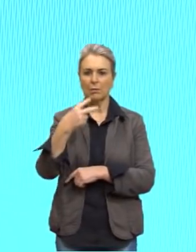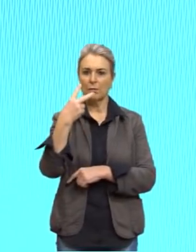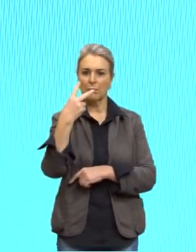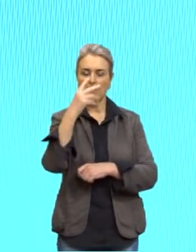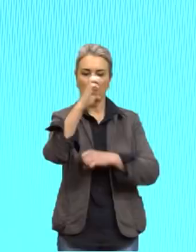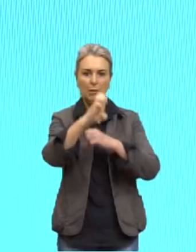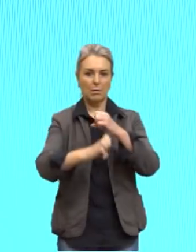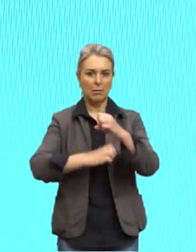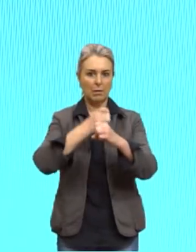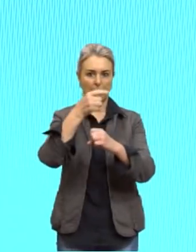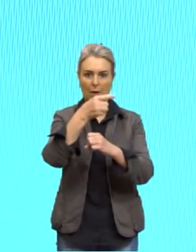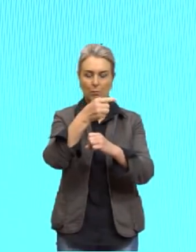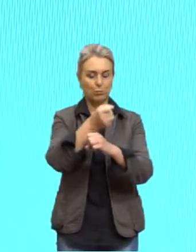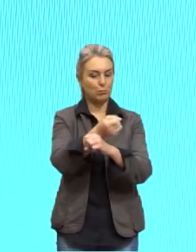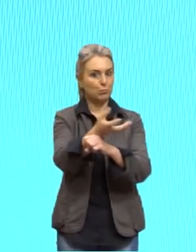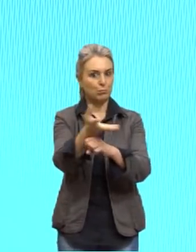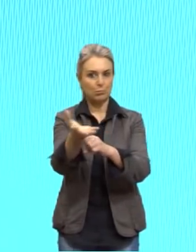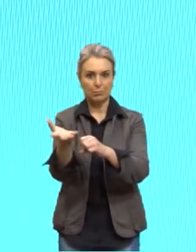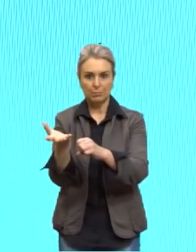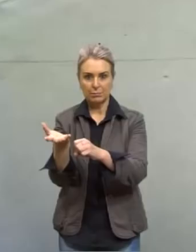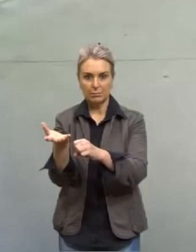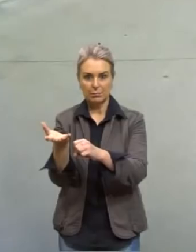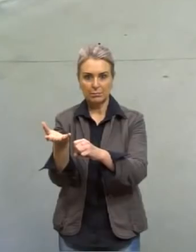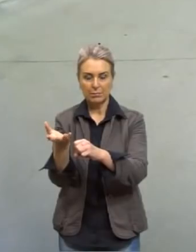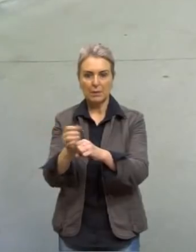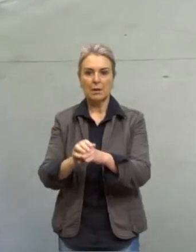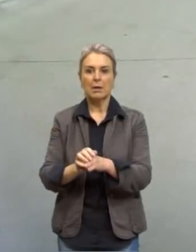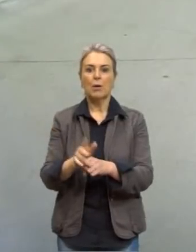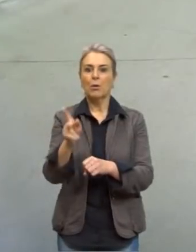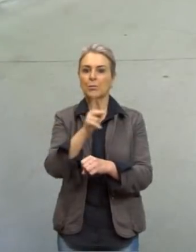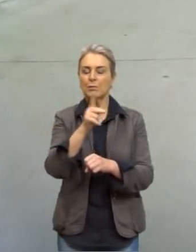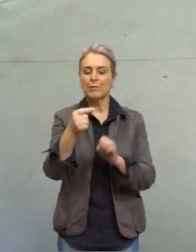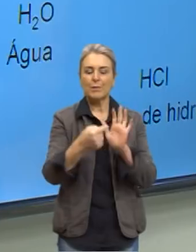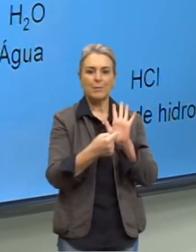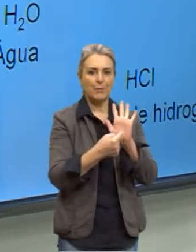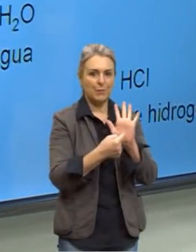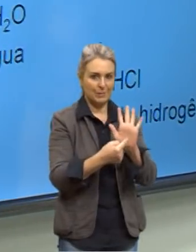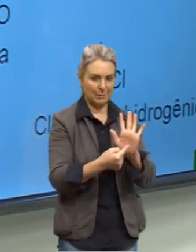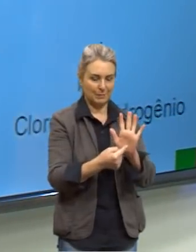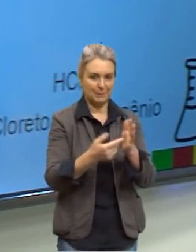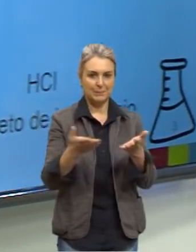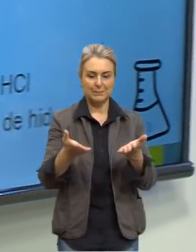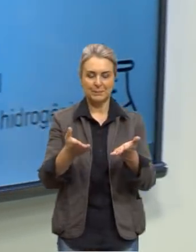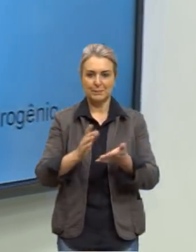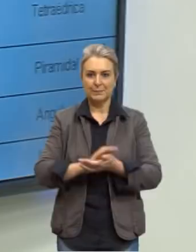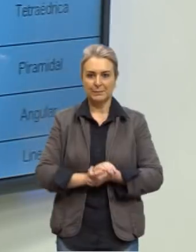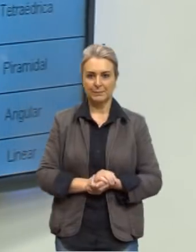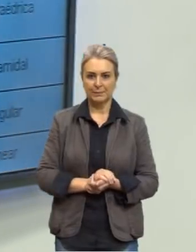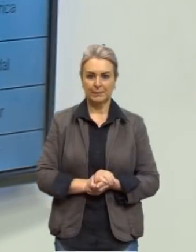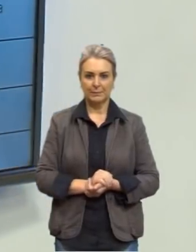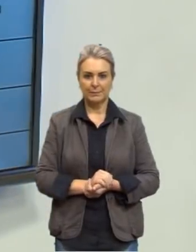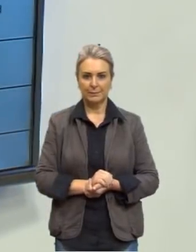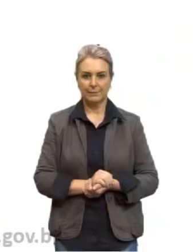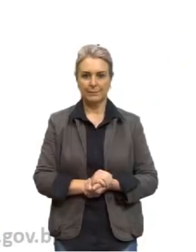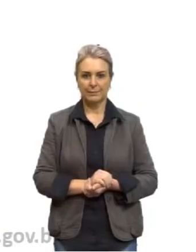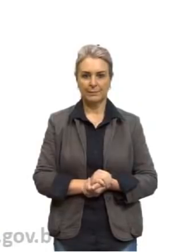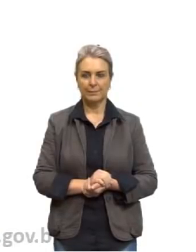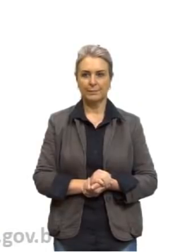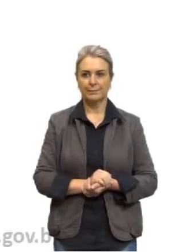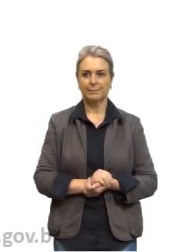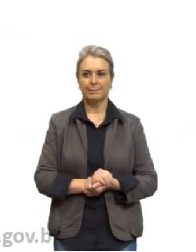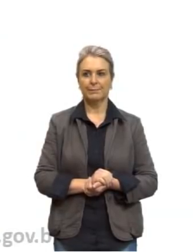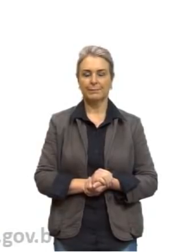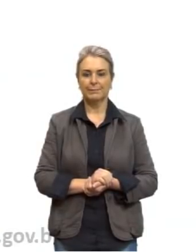compartilhados eu não vou fazer para todos aqui mas eu vou mostrar no próximo slide porque o próximo slide tem as geometrias